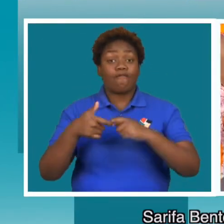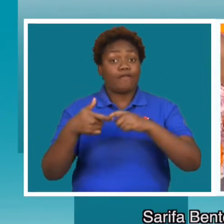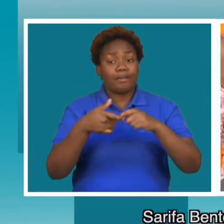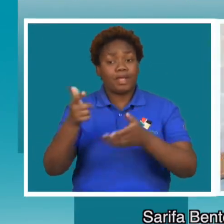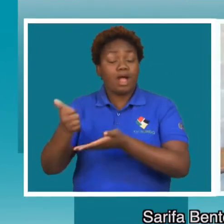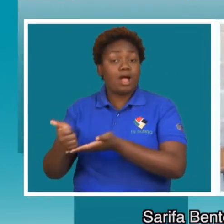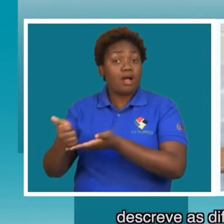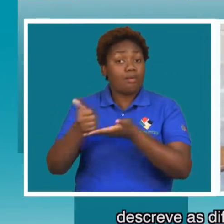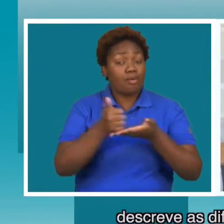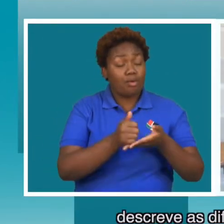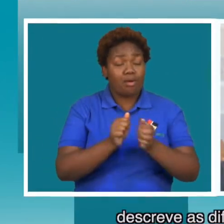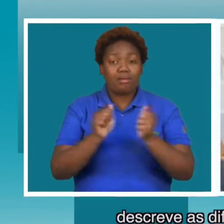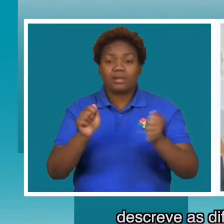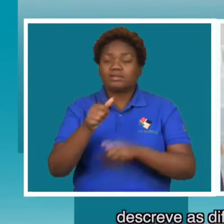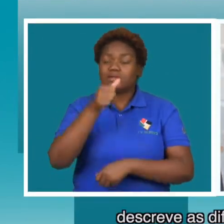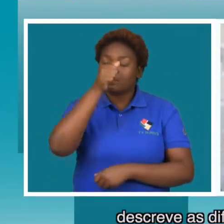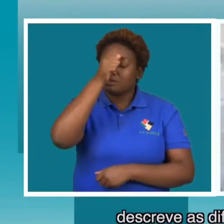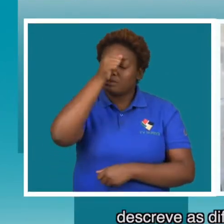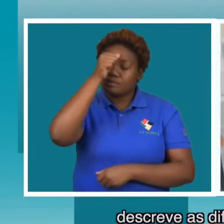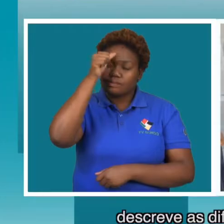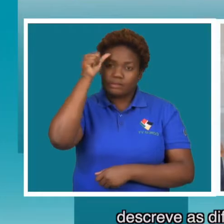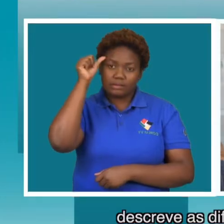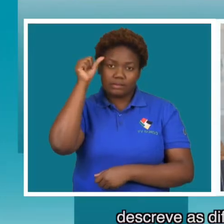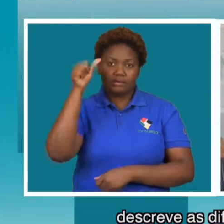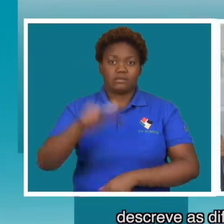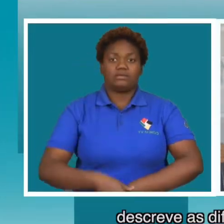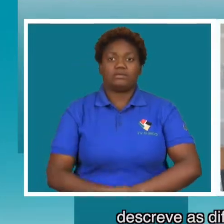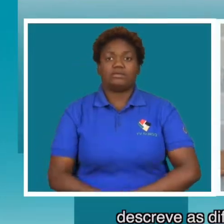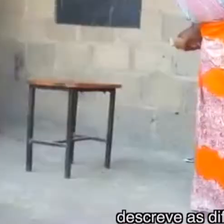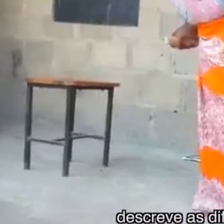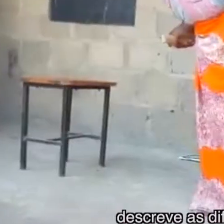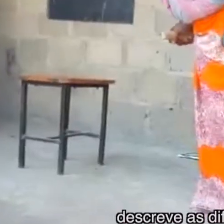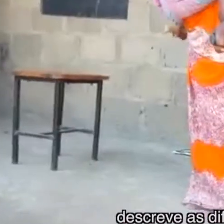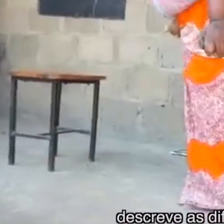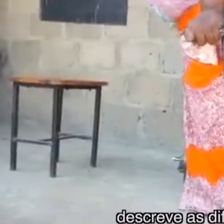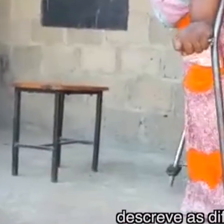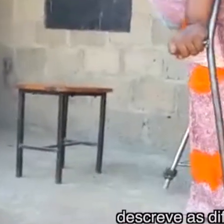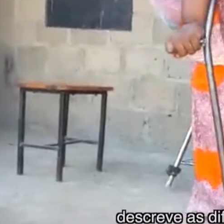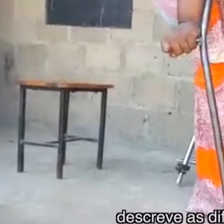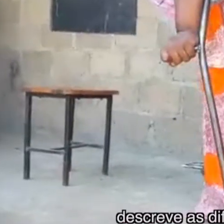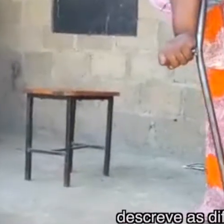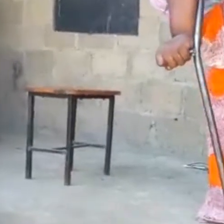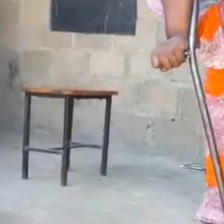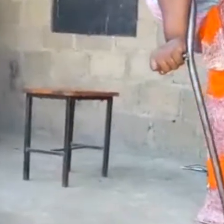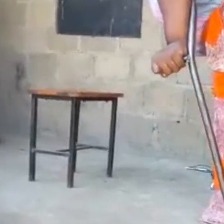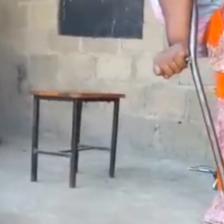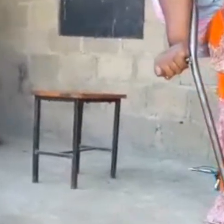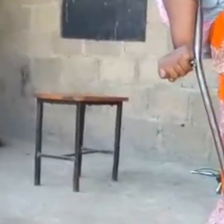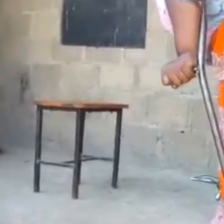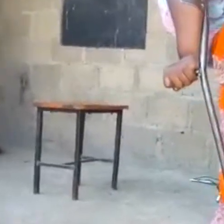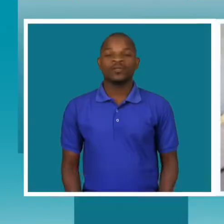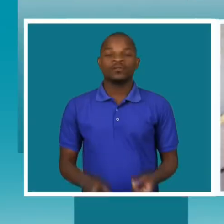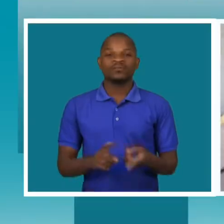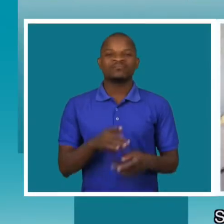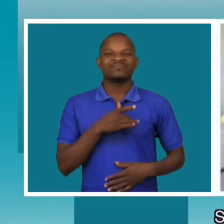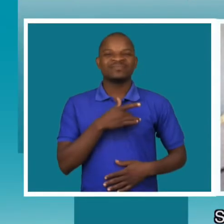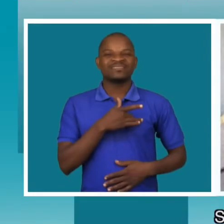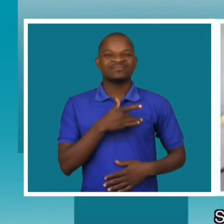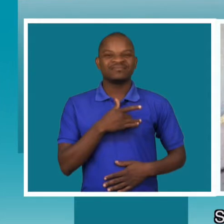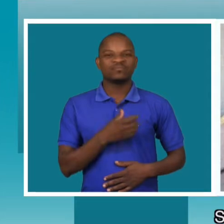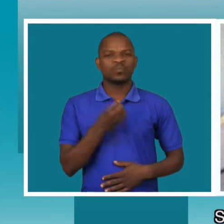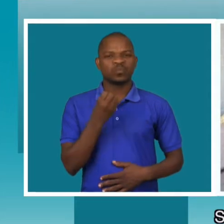elefantíase, descreve as dificuldades por que tem passado para cumprir simples tarefas diárias. Sente